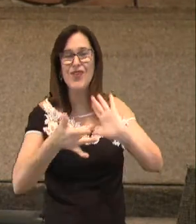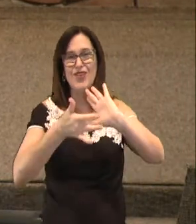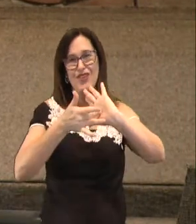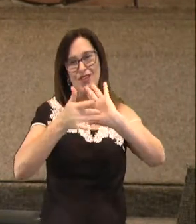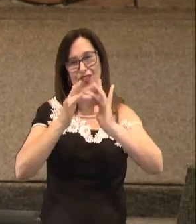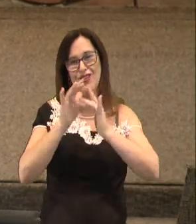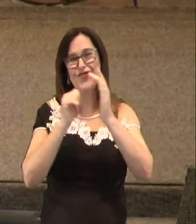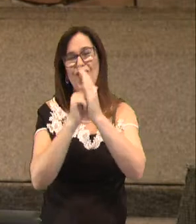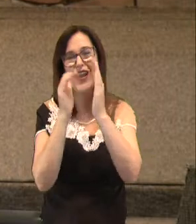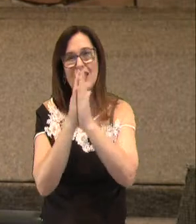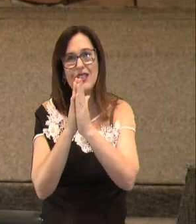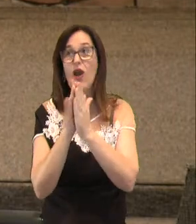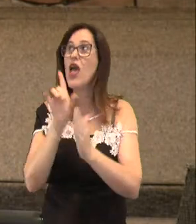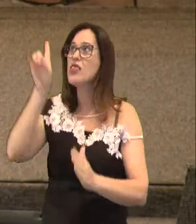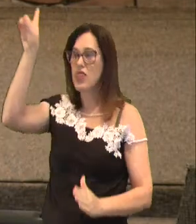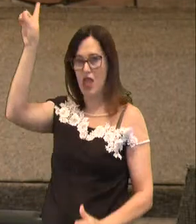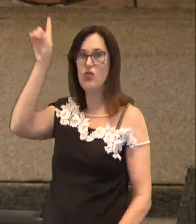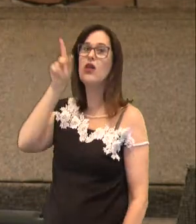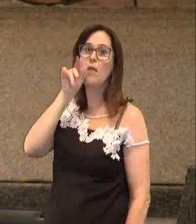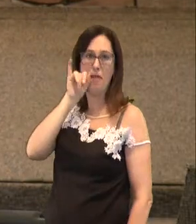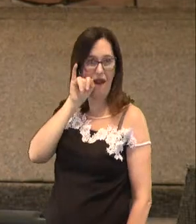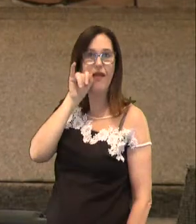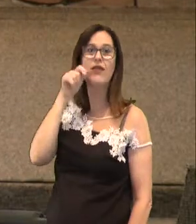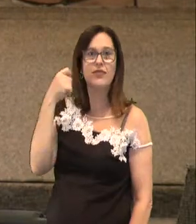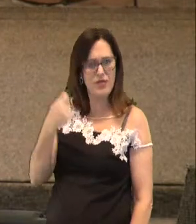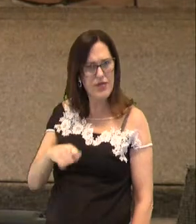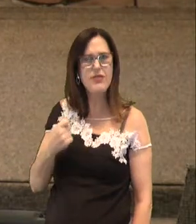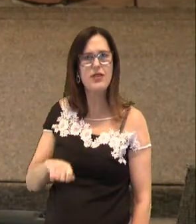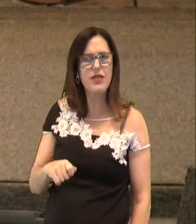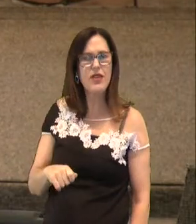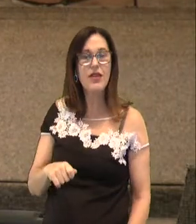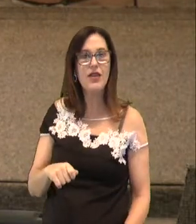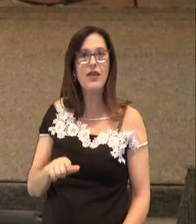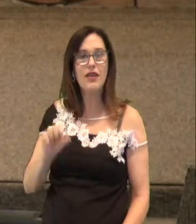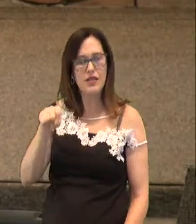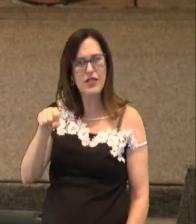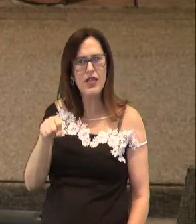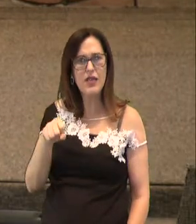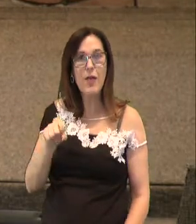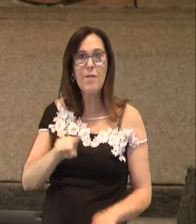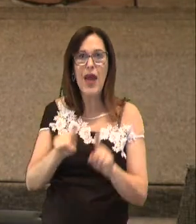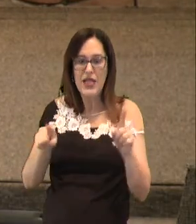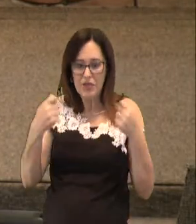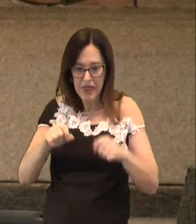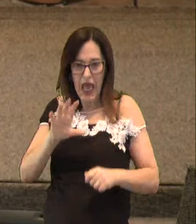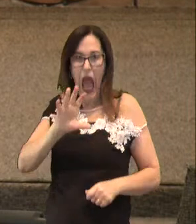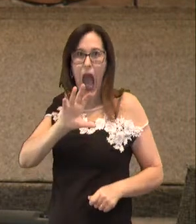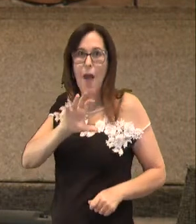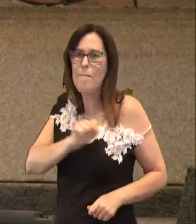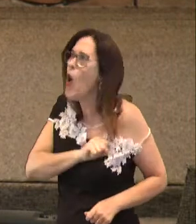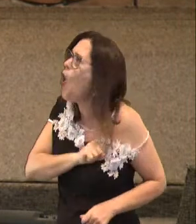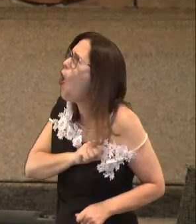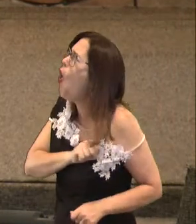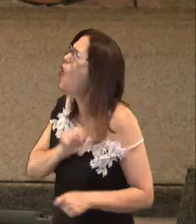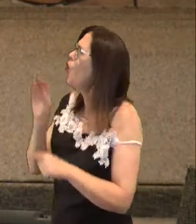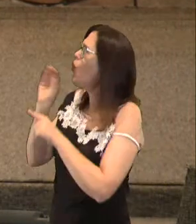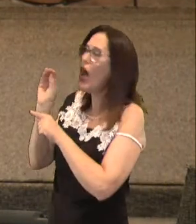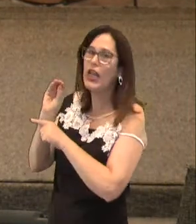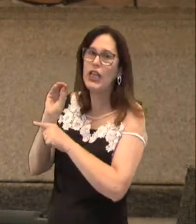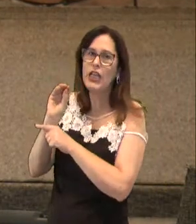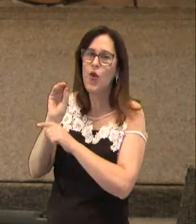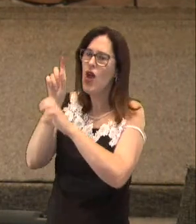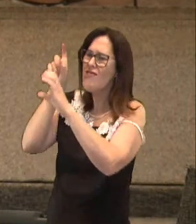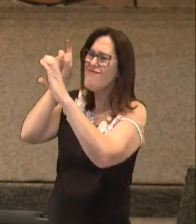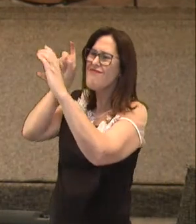Pai, mas que Ele precisa ser encarado com todo amor, com todo carinho, com toda dependência, assim como uma